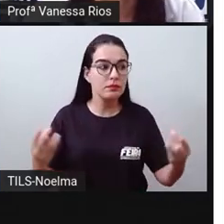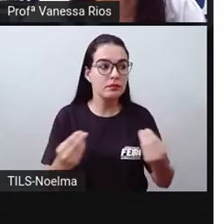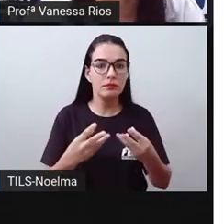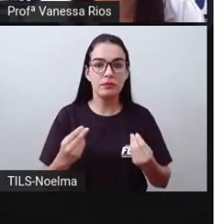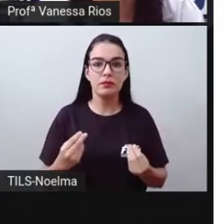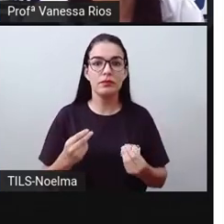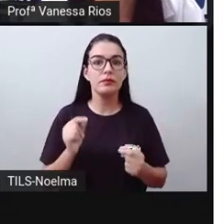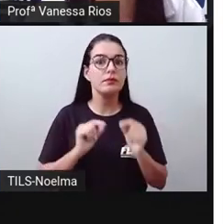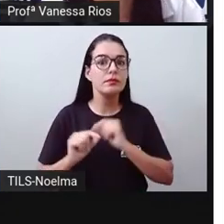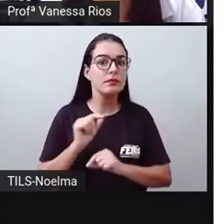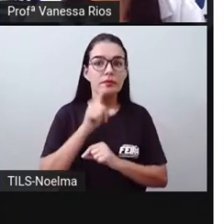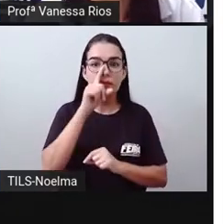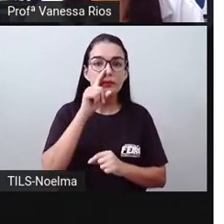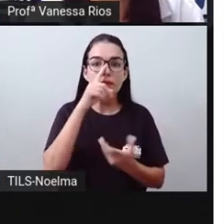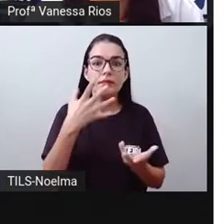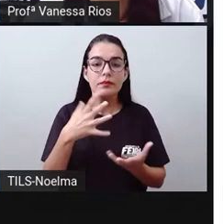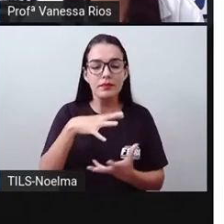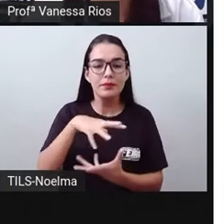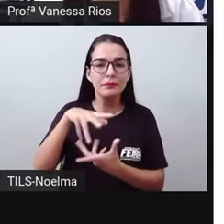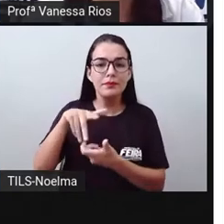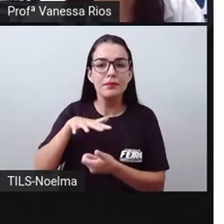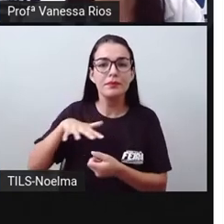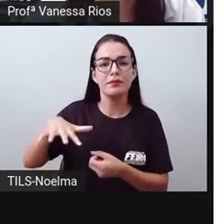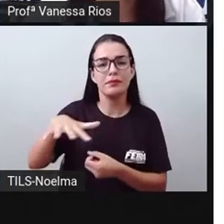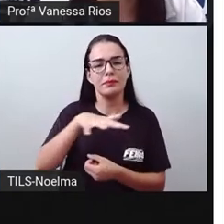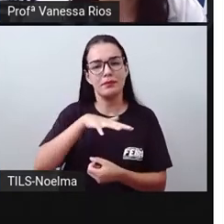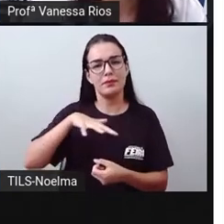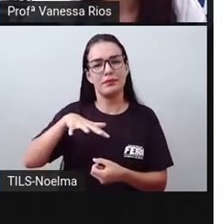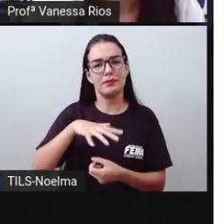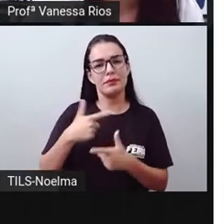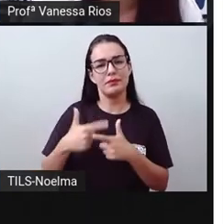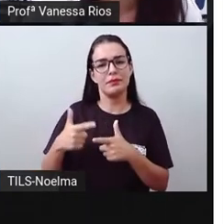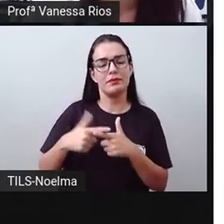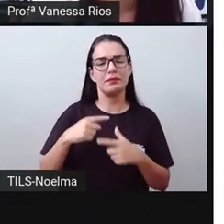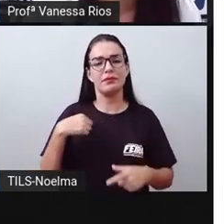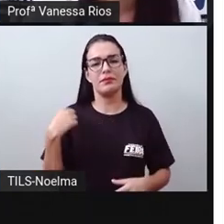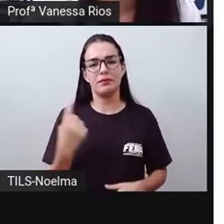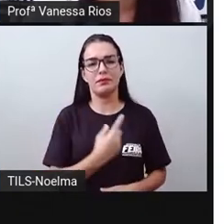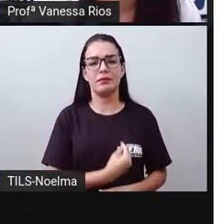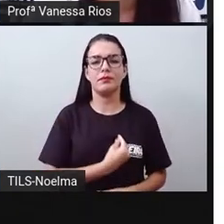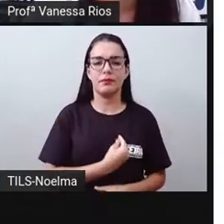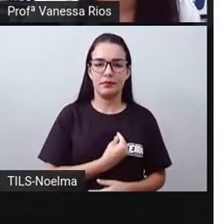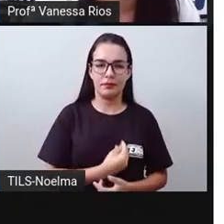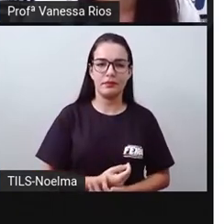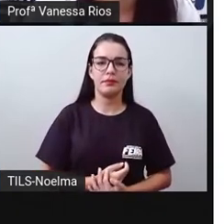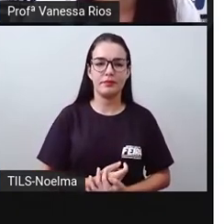meio ambiente, acaba prejudicando a nossa vida.